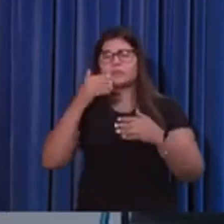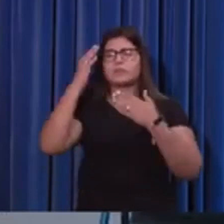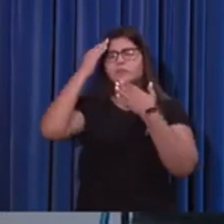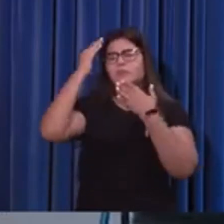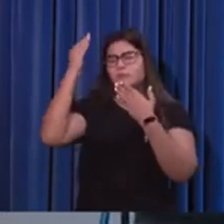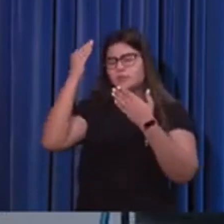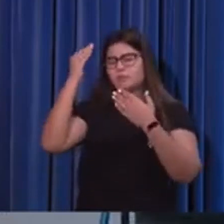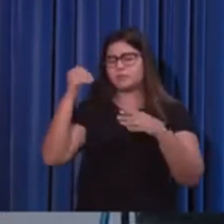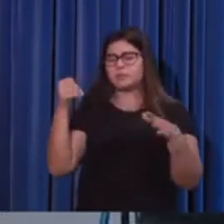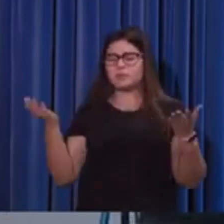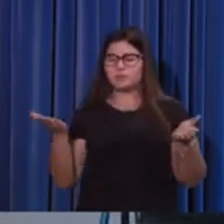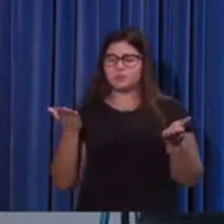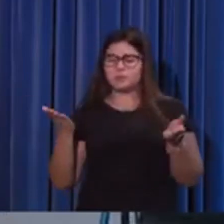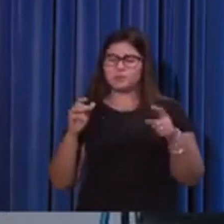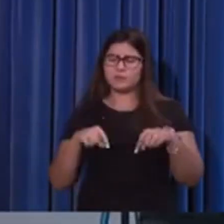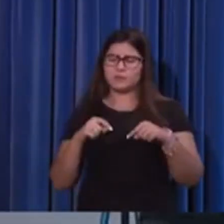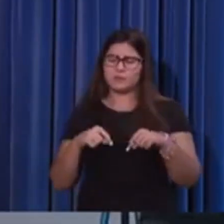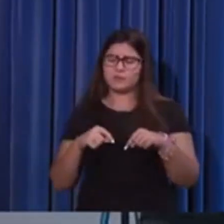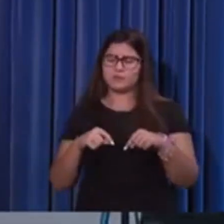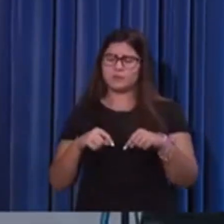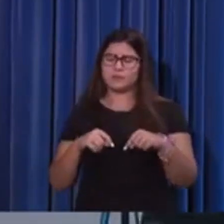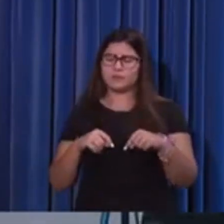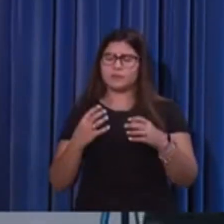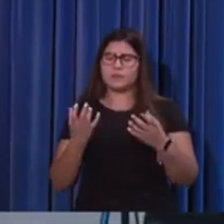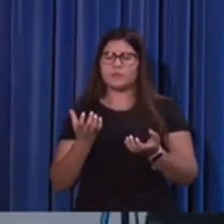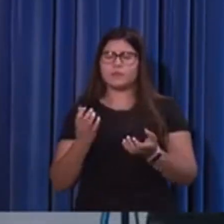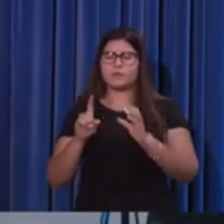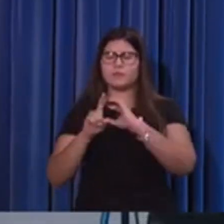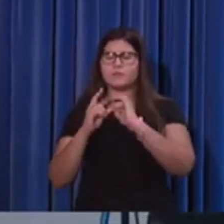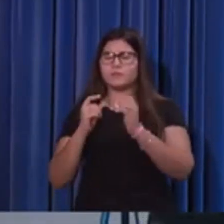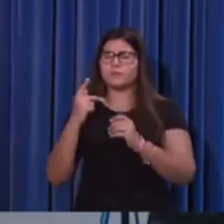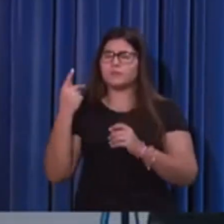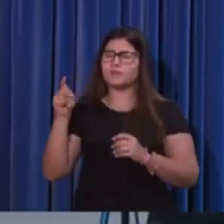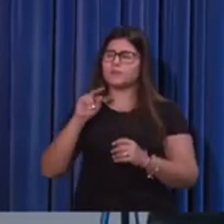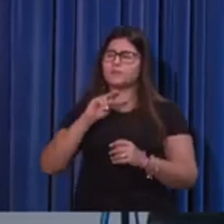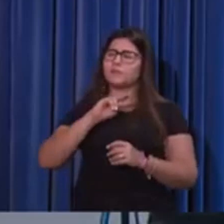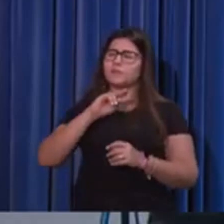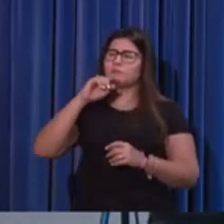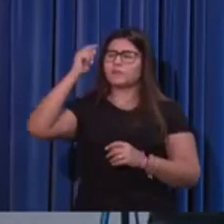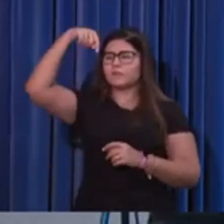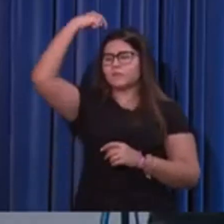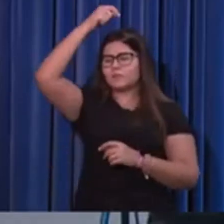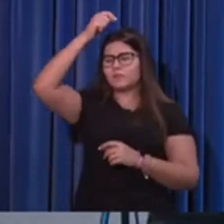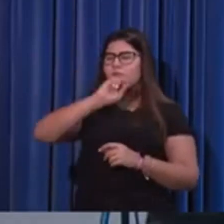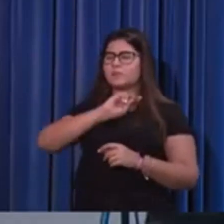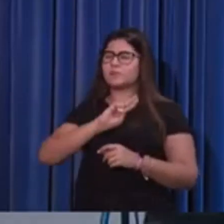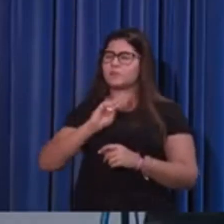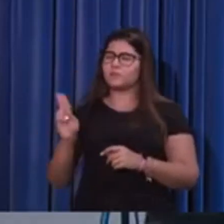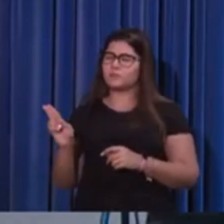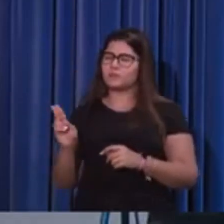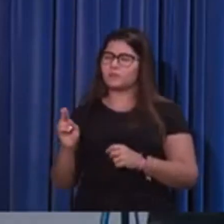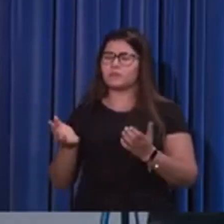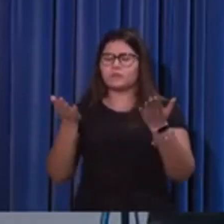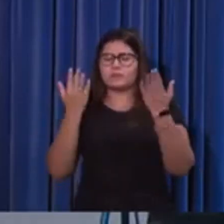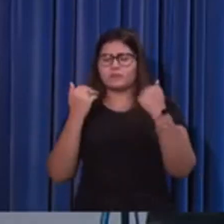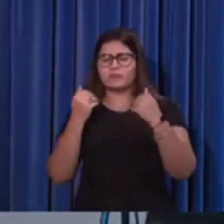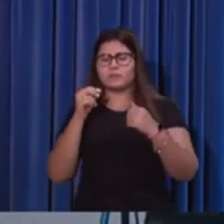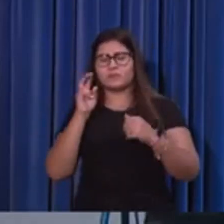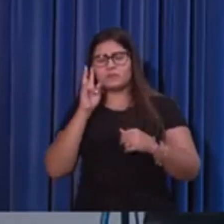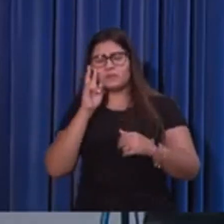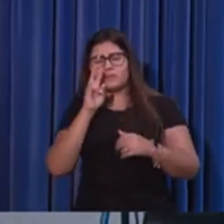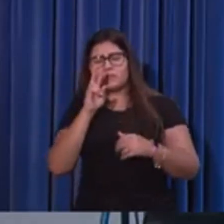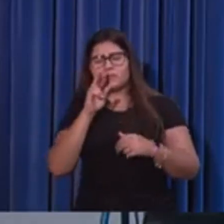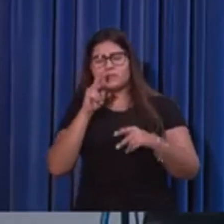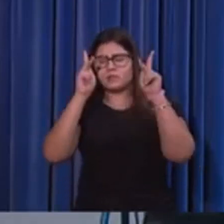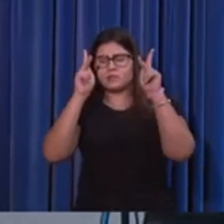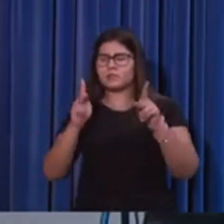E hoje aqui queremos cultuar o Teu santo nome. Dá-nos, Pai, a visão da presença